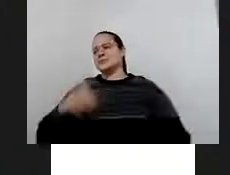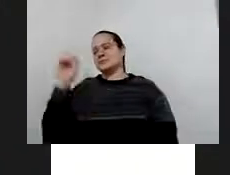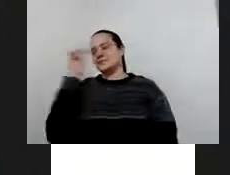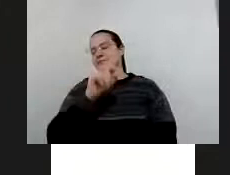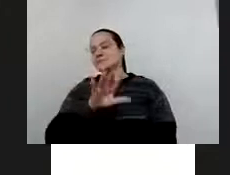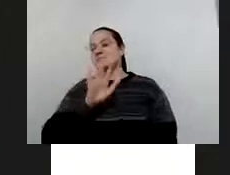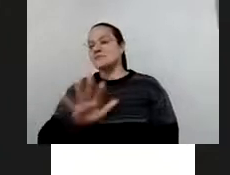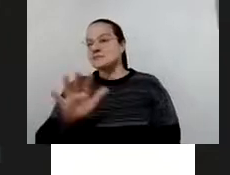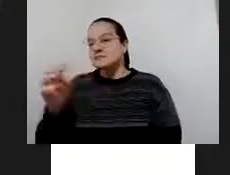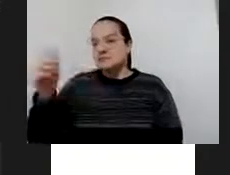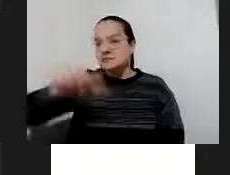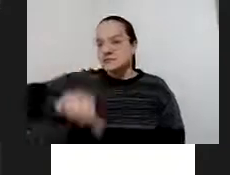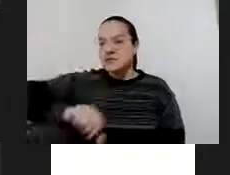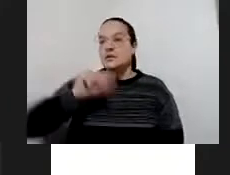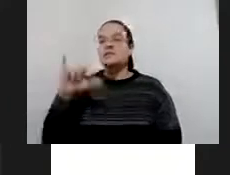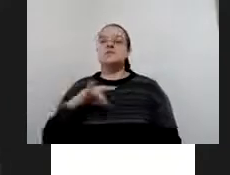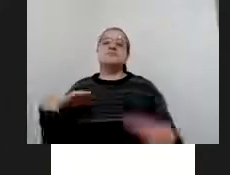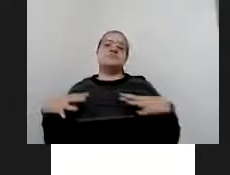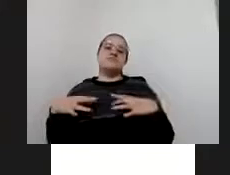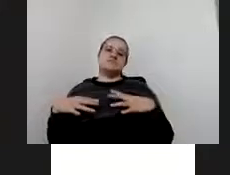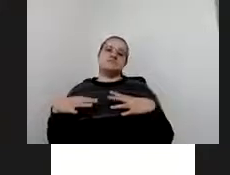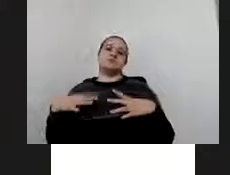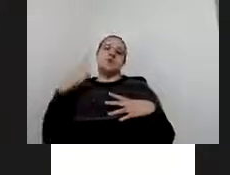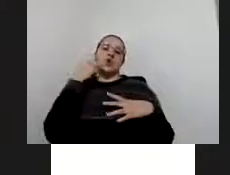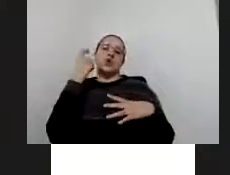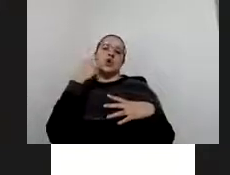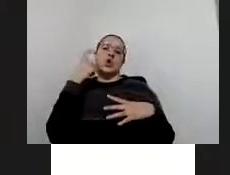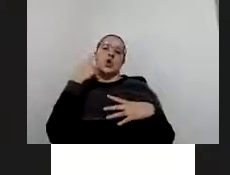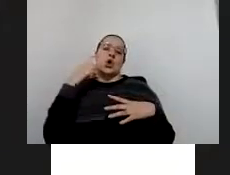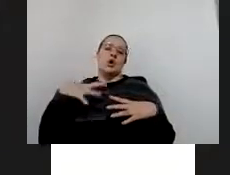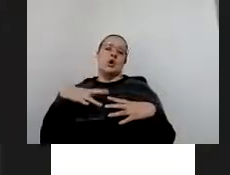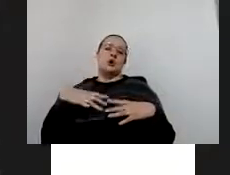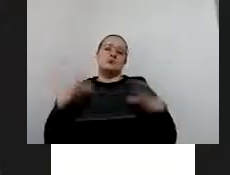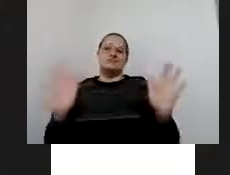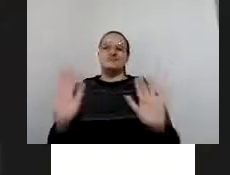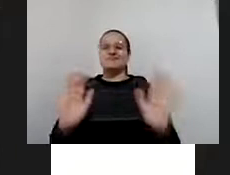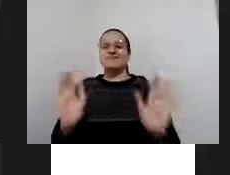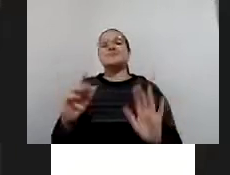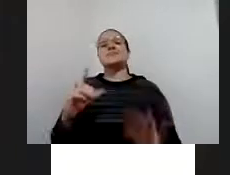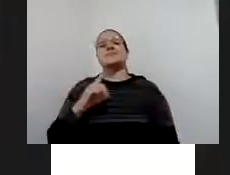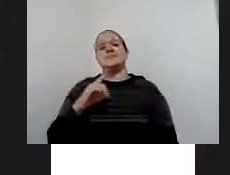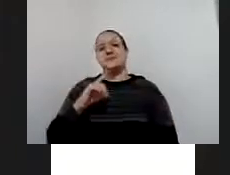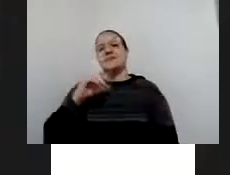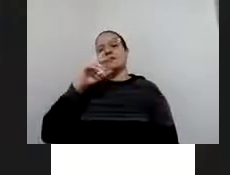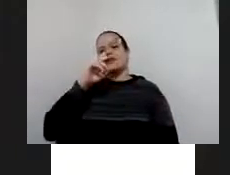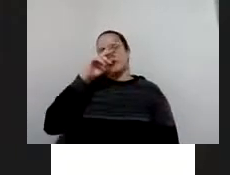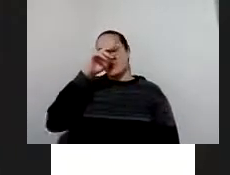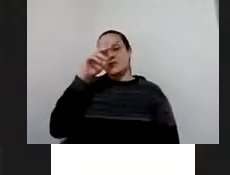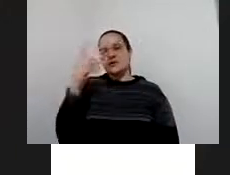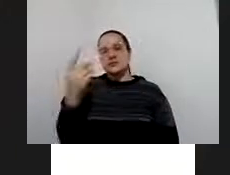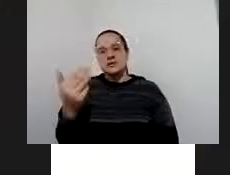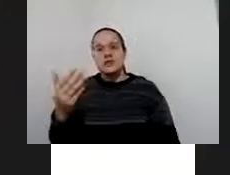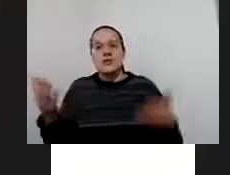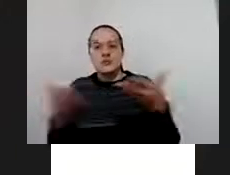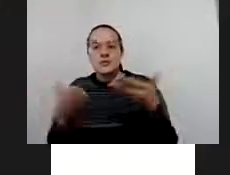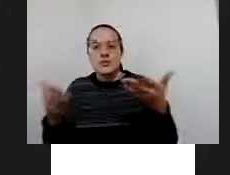a gente ficar acomodado, parado nos cantos, chorando leite derramado. Nós temos que juntar força. Eu acho que tanto ontem como hoje, como outros eventos que estão acontecendo